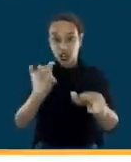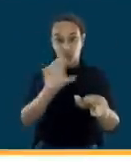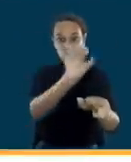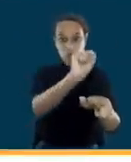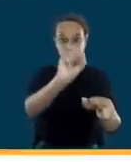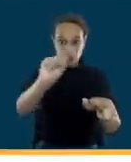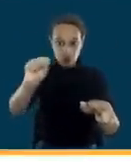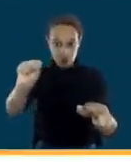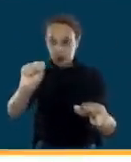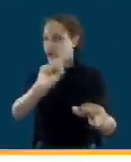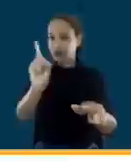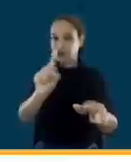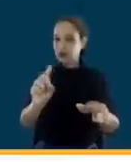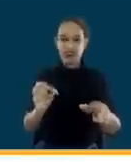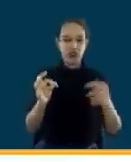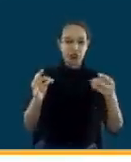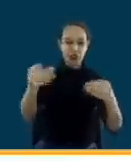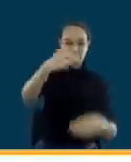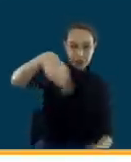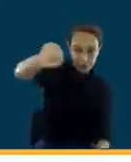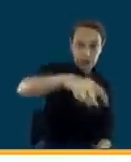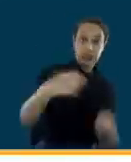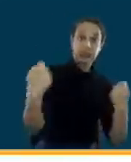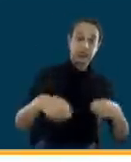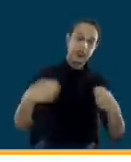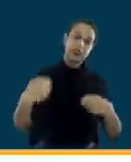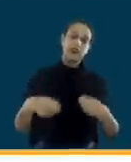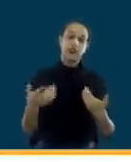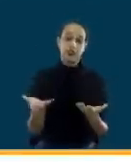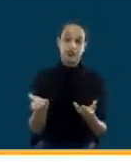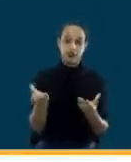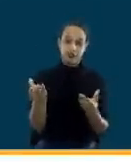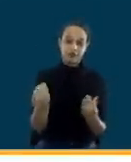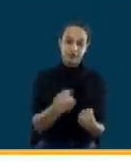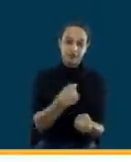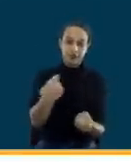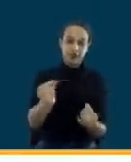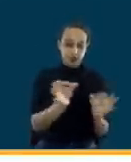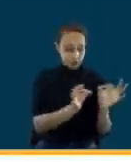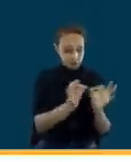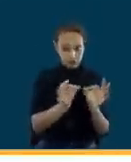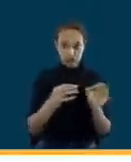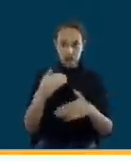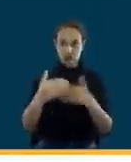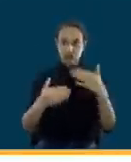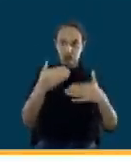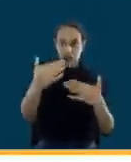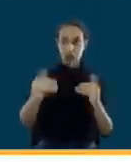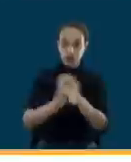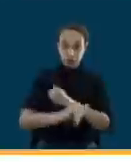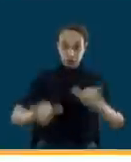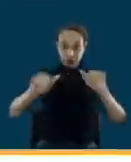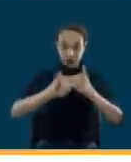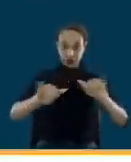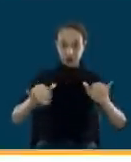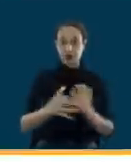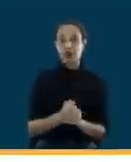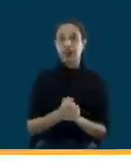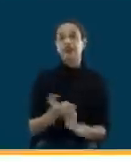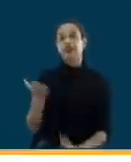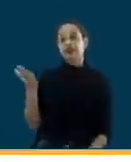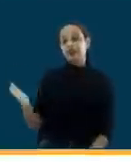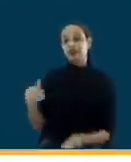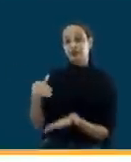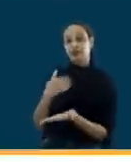processo de informação e formação nesse momento. Quero dizer que, enquanto secretária de Cultura e Economia Criativa do Estado, eu conto